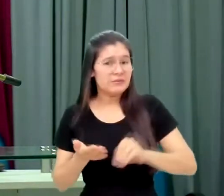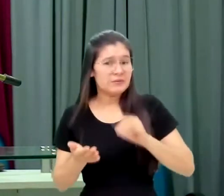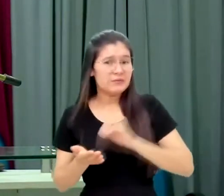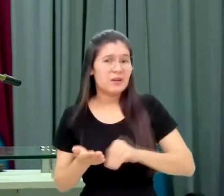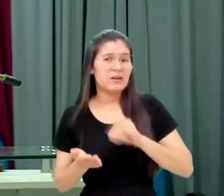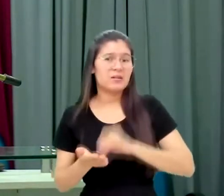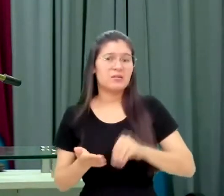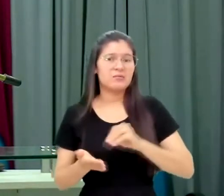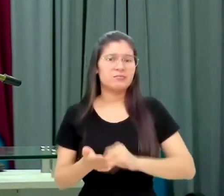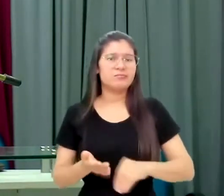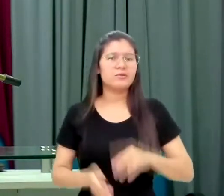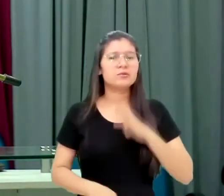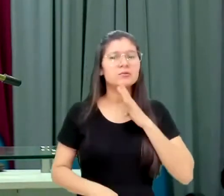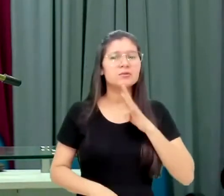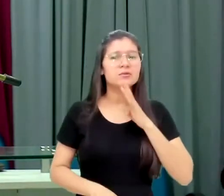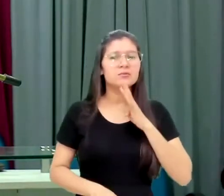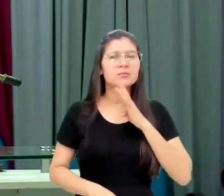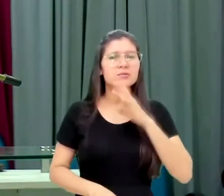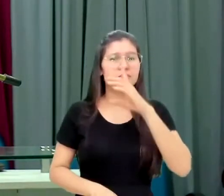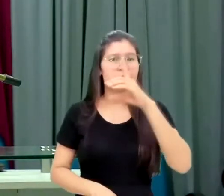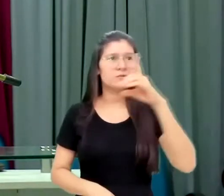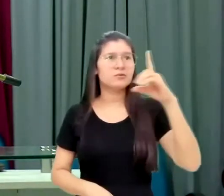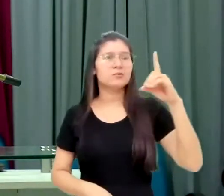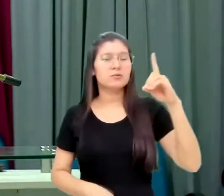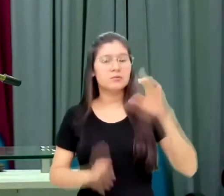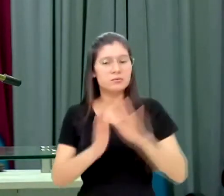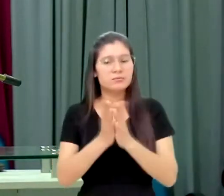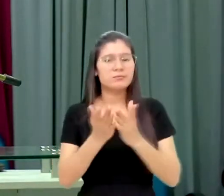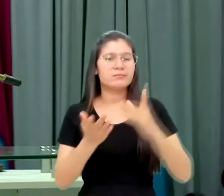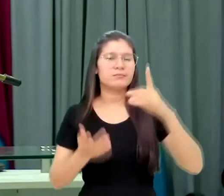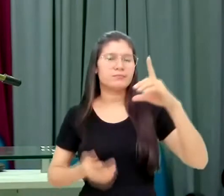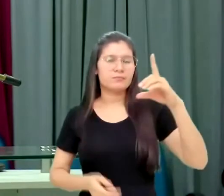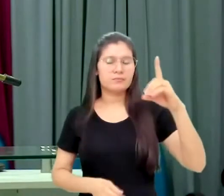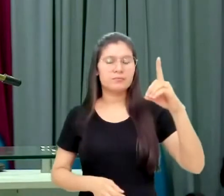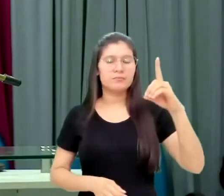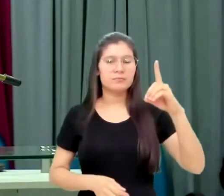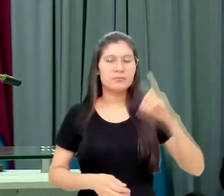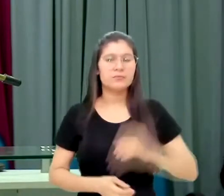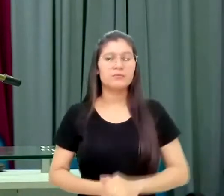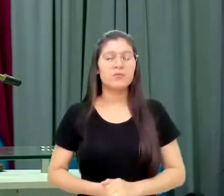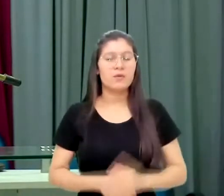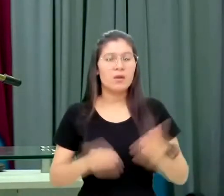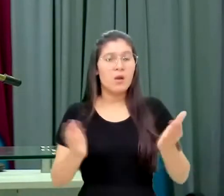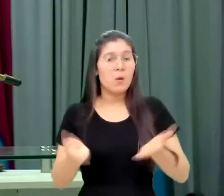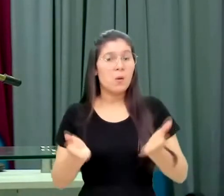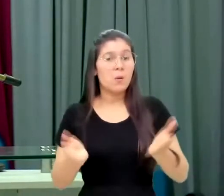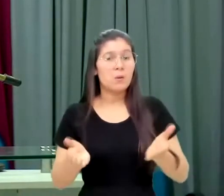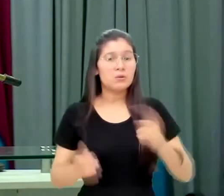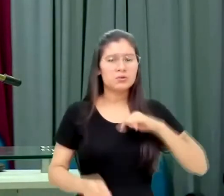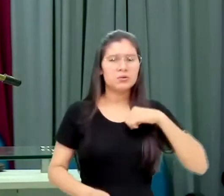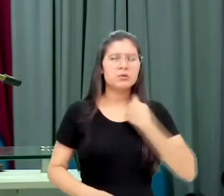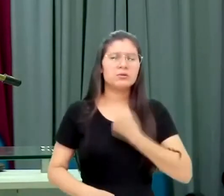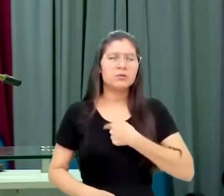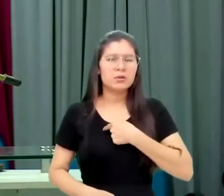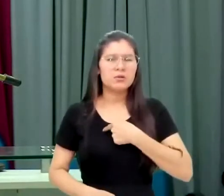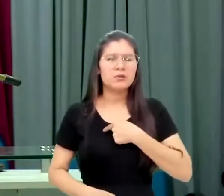Deus, de entendimento do Senhor, da sua palavra. Hoje estamos vivendo dias